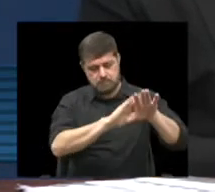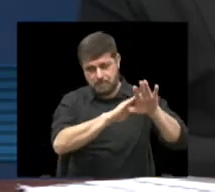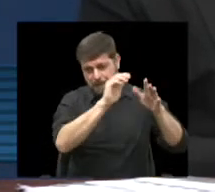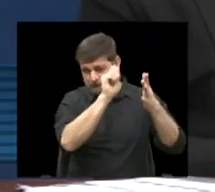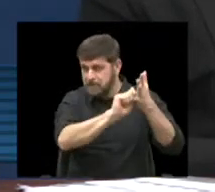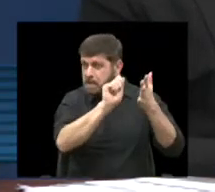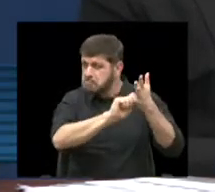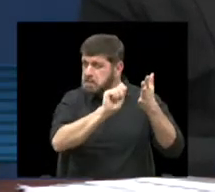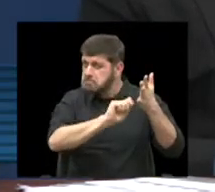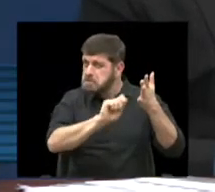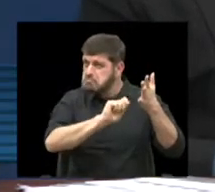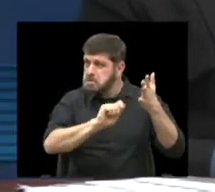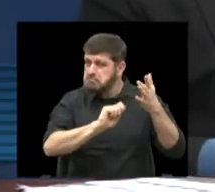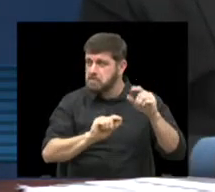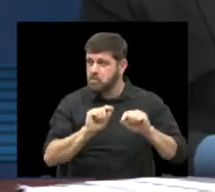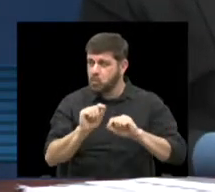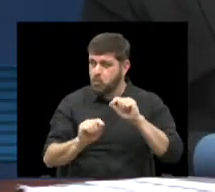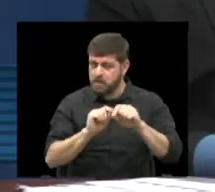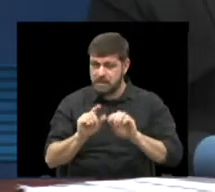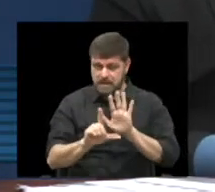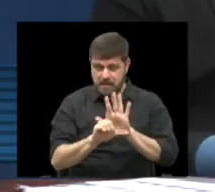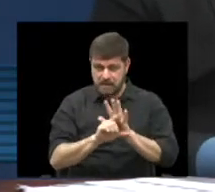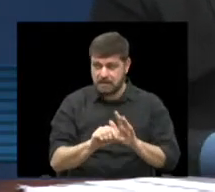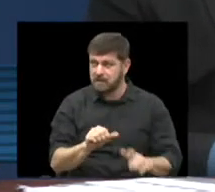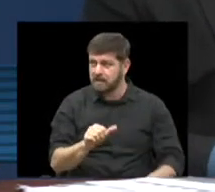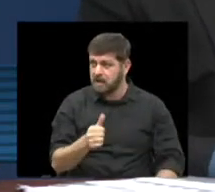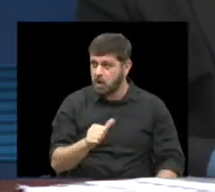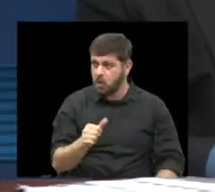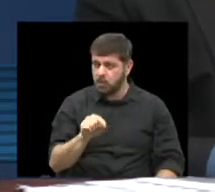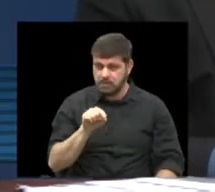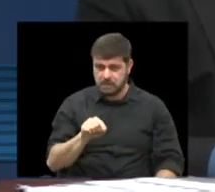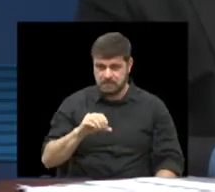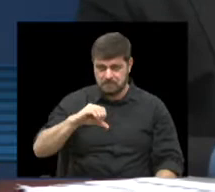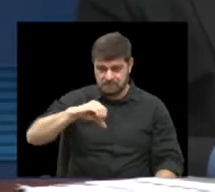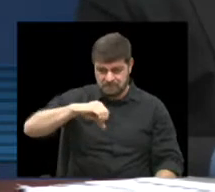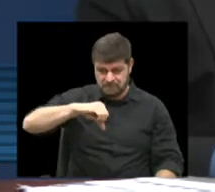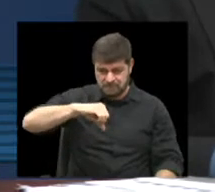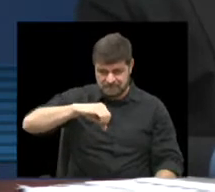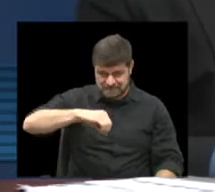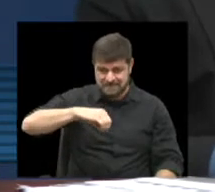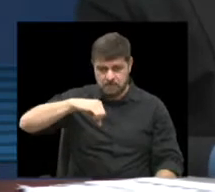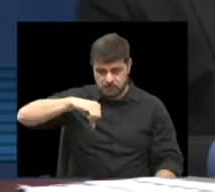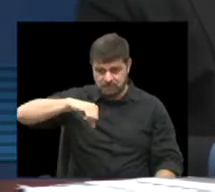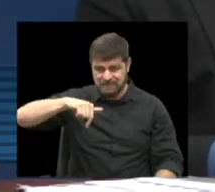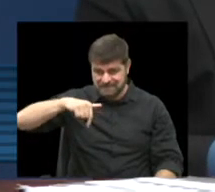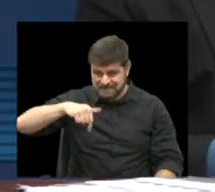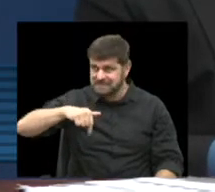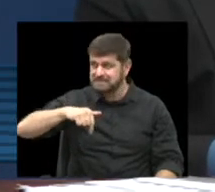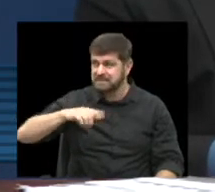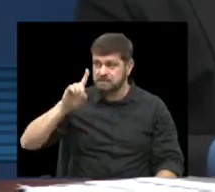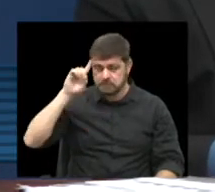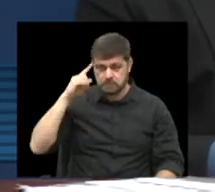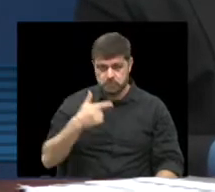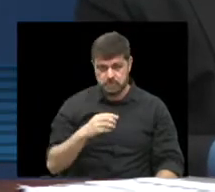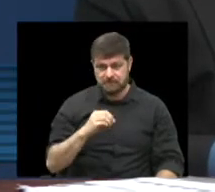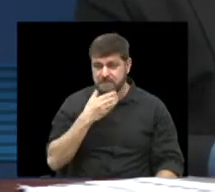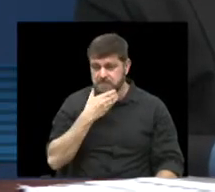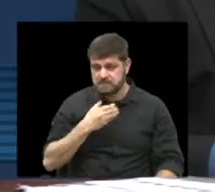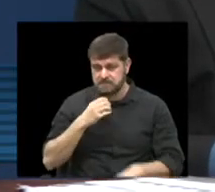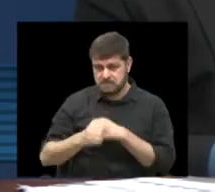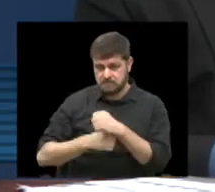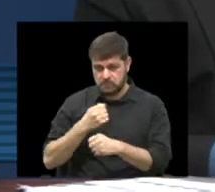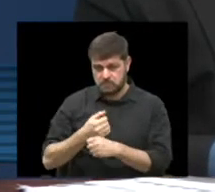223740, de autoria do prefeito municipal, que altera o dispositivo na lei 11.097, de 20 de dezembro